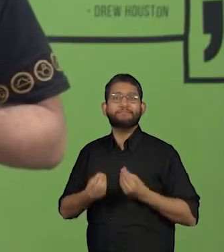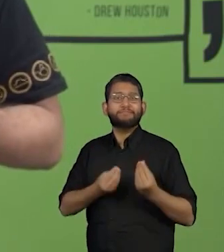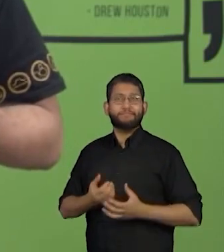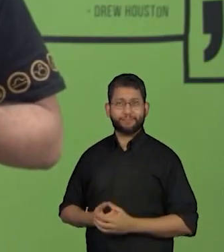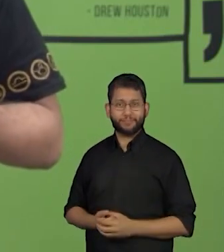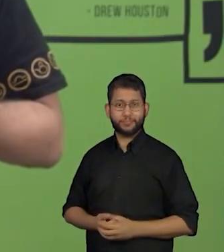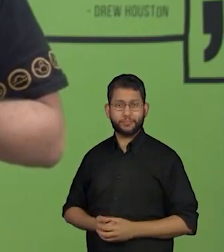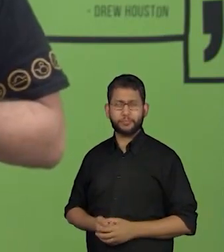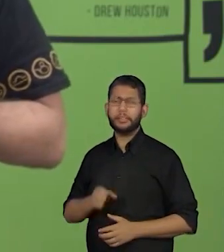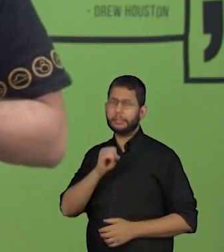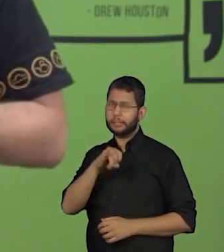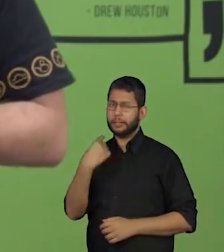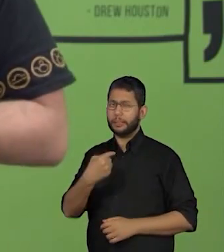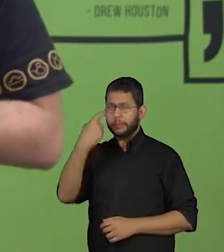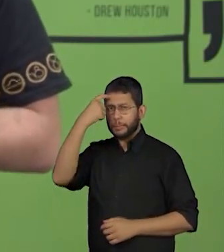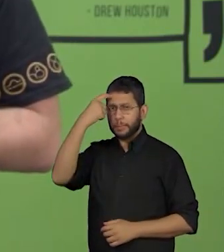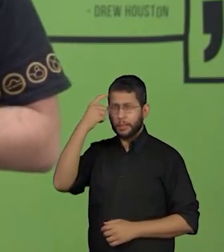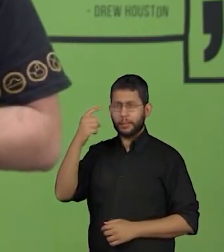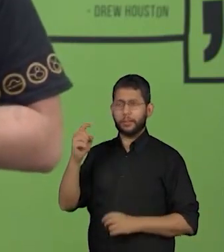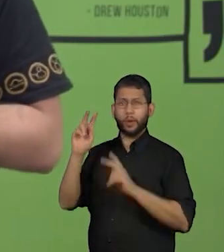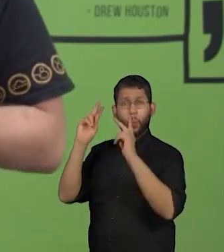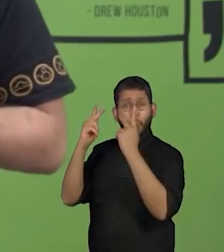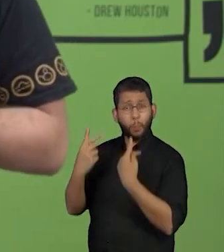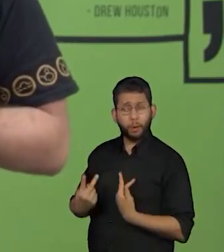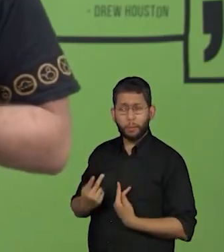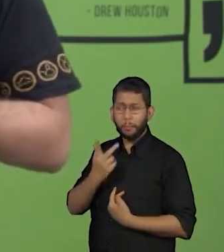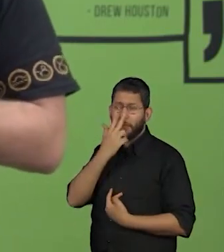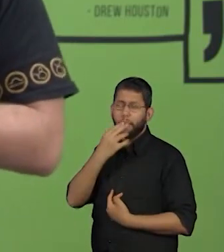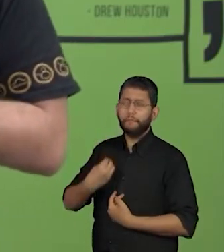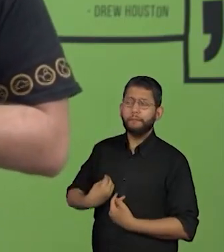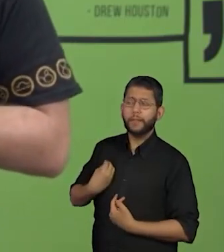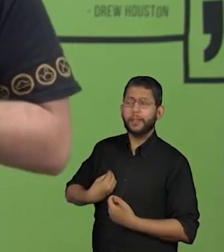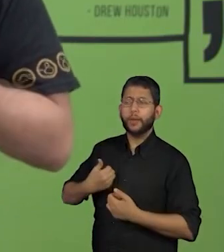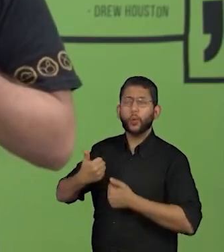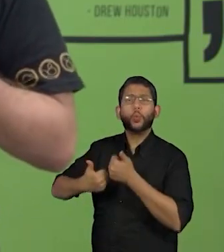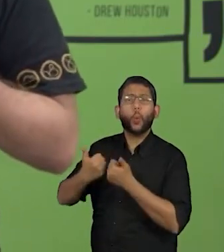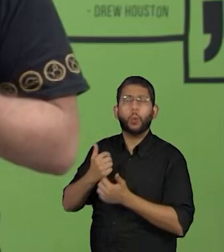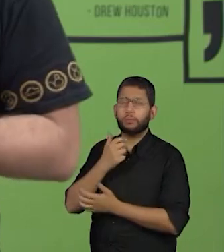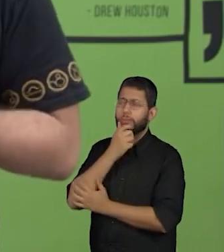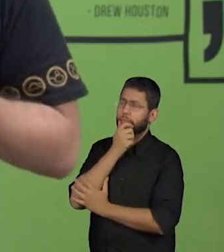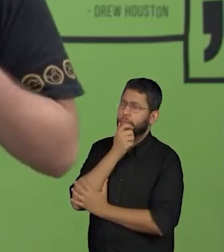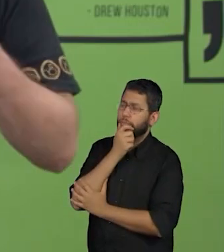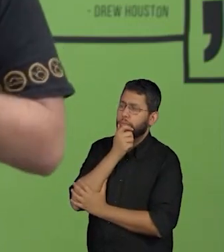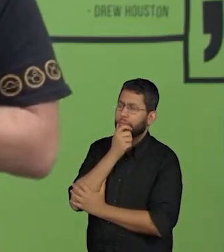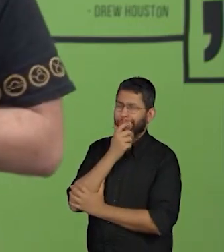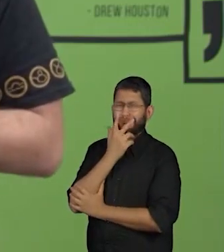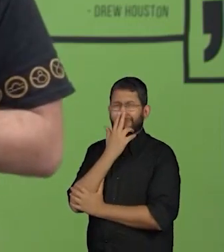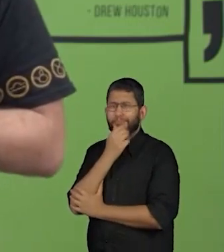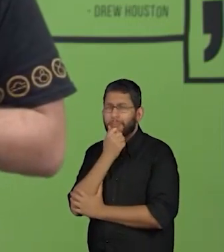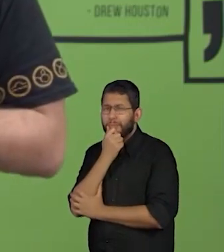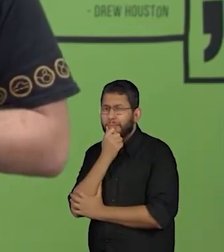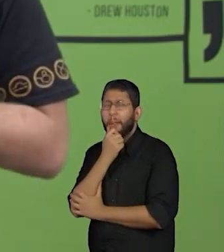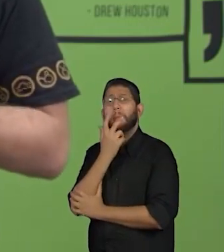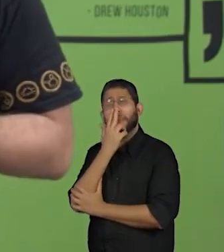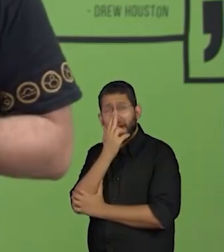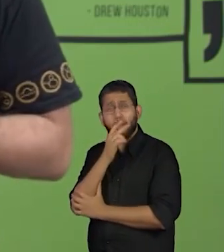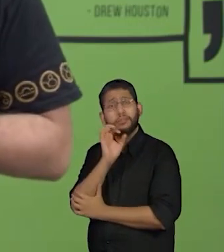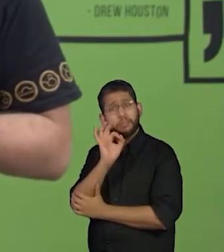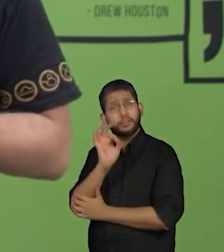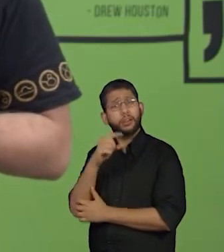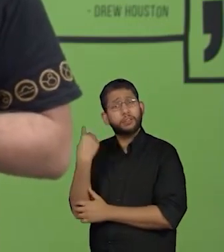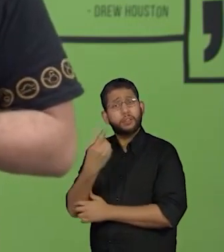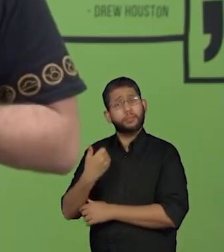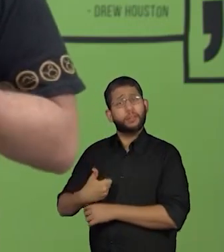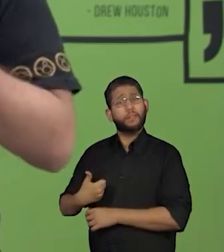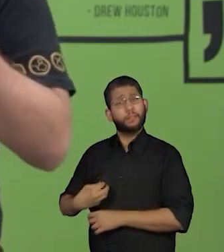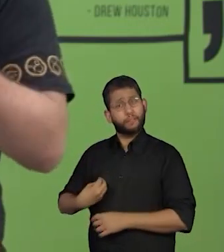dos homens como um jogo, nós vamos perceber que existem muitas semelhanças, muitas características